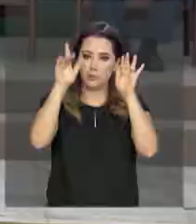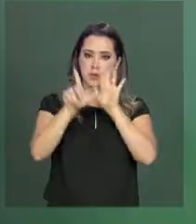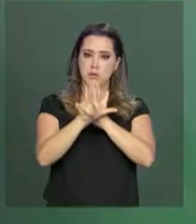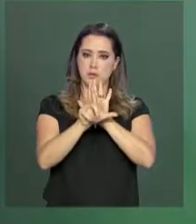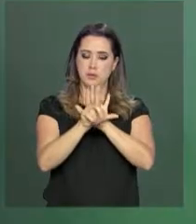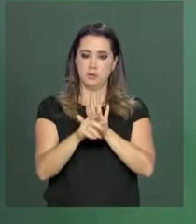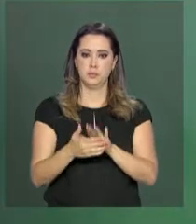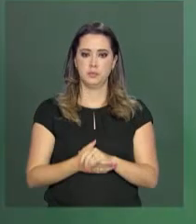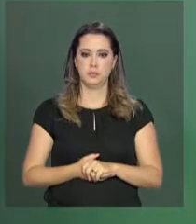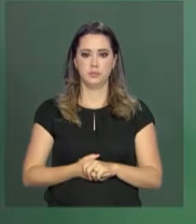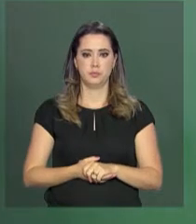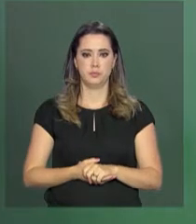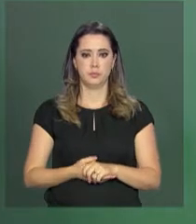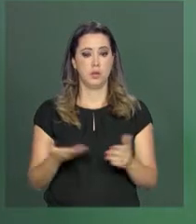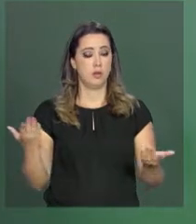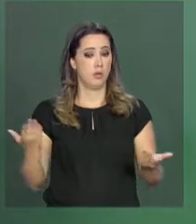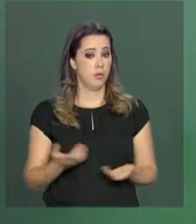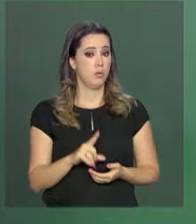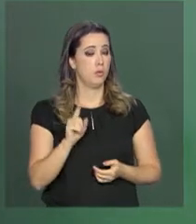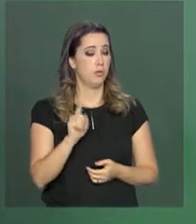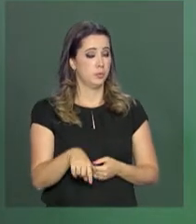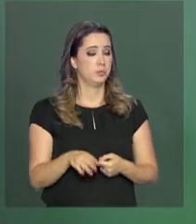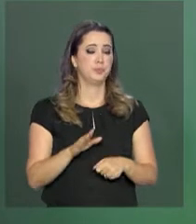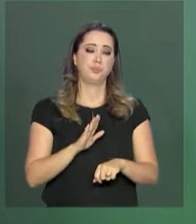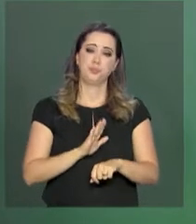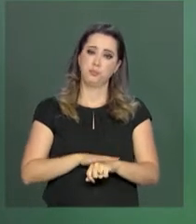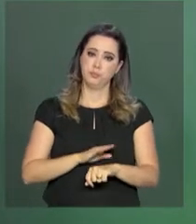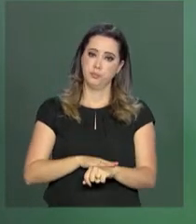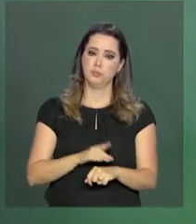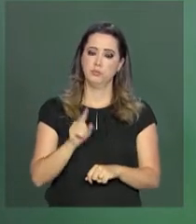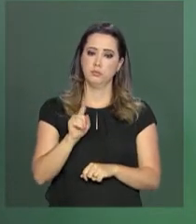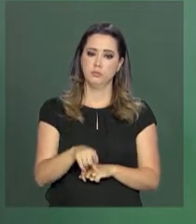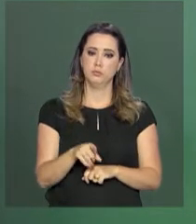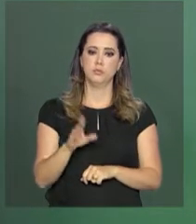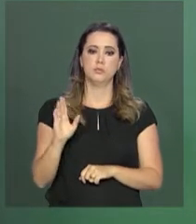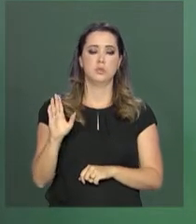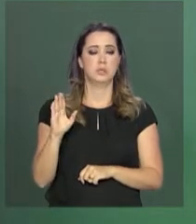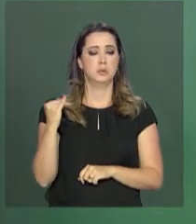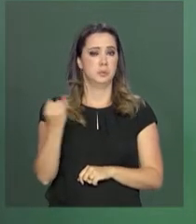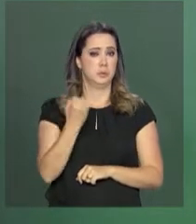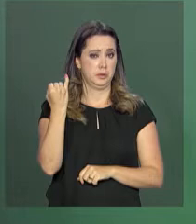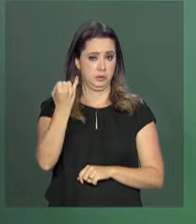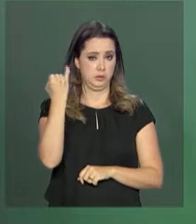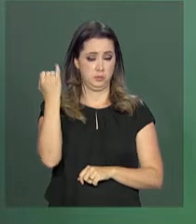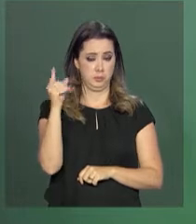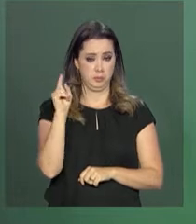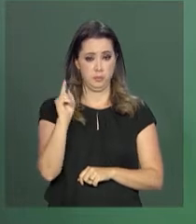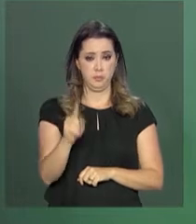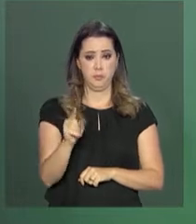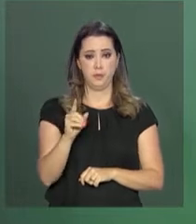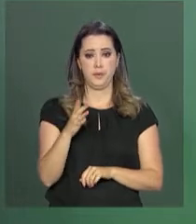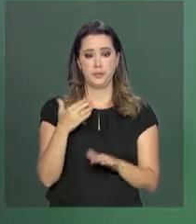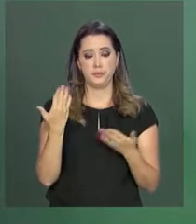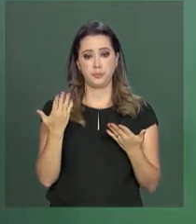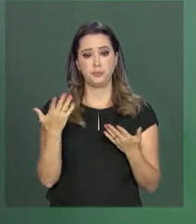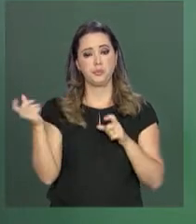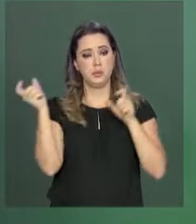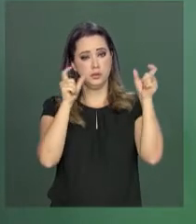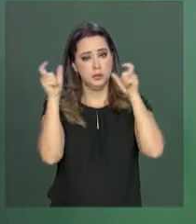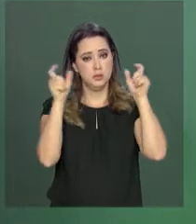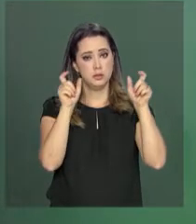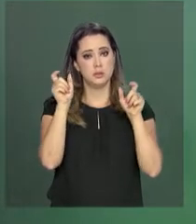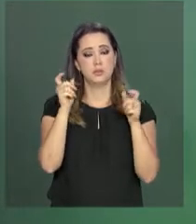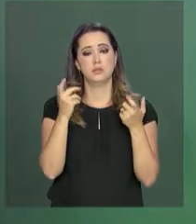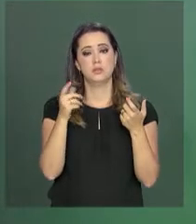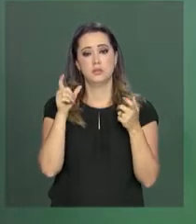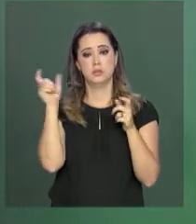leis este momento é um momento simbólico para digamos assim chamar a atenção daqueles